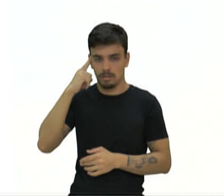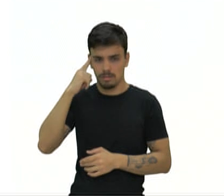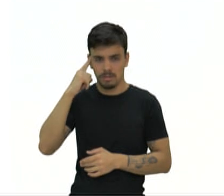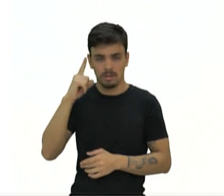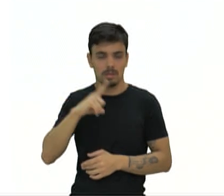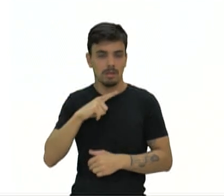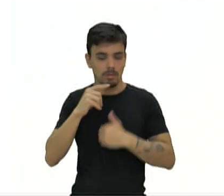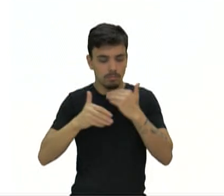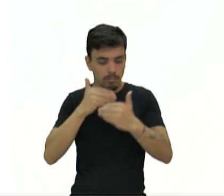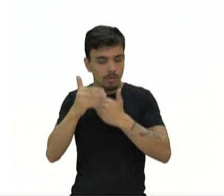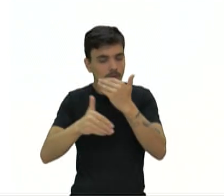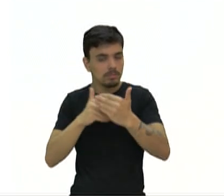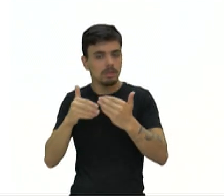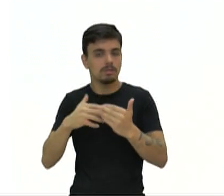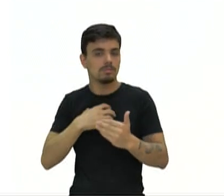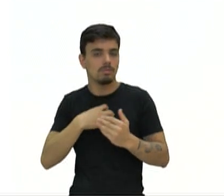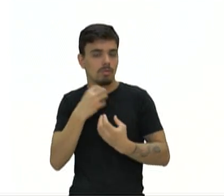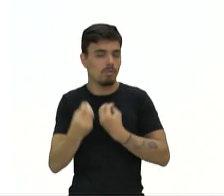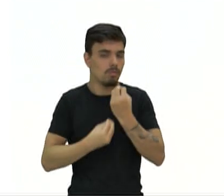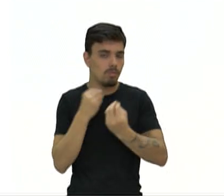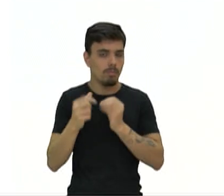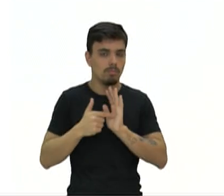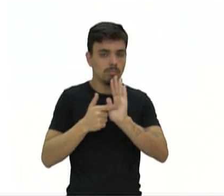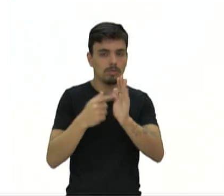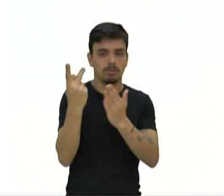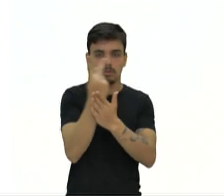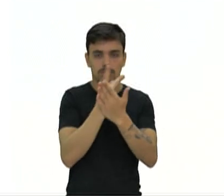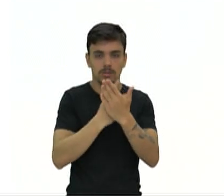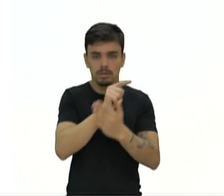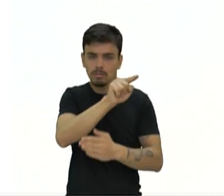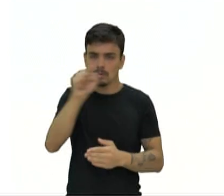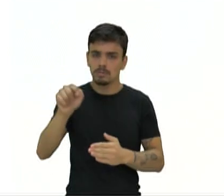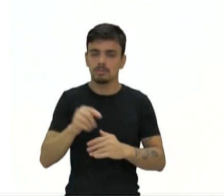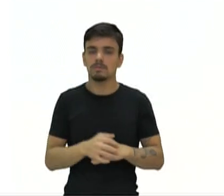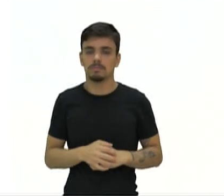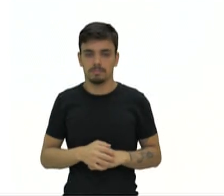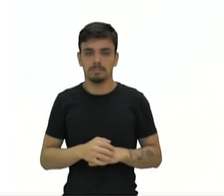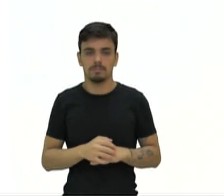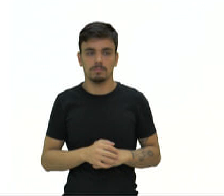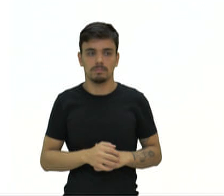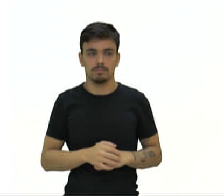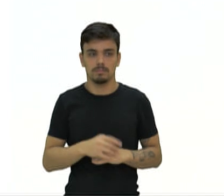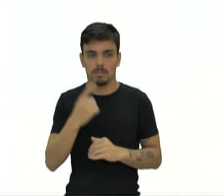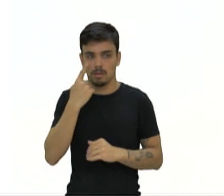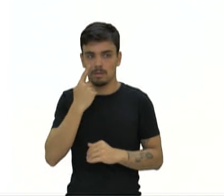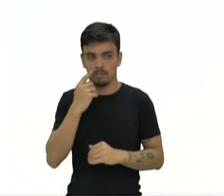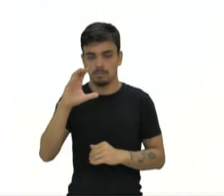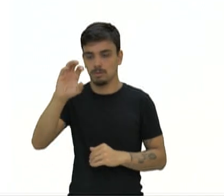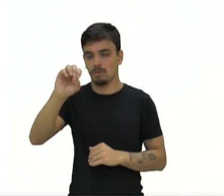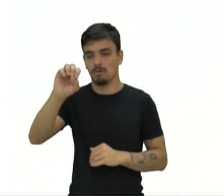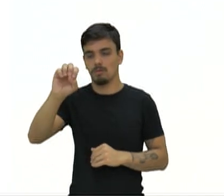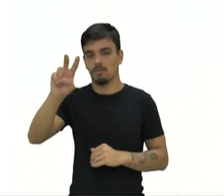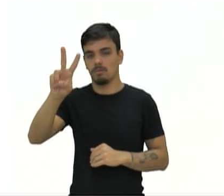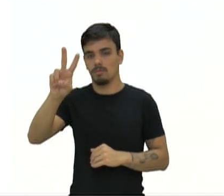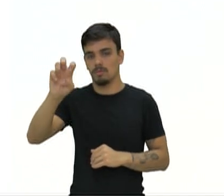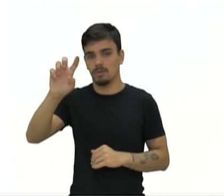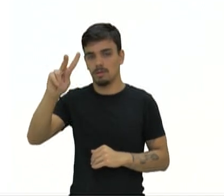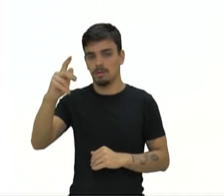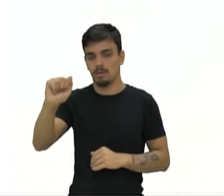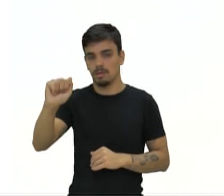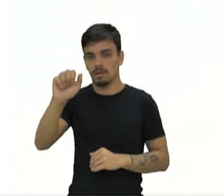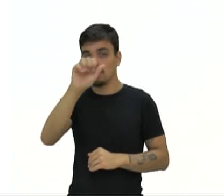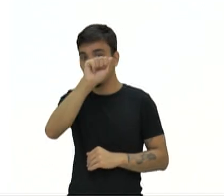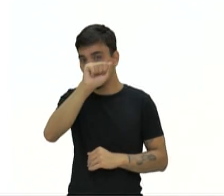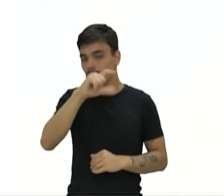da seguinte maneira, vou mostrar aqui pelo desenho para vocês. Uma ovelha A, tá? Ela vai doar